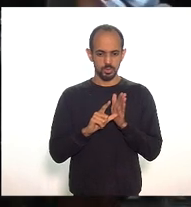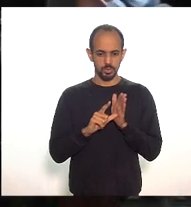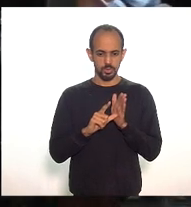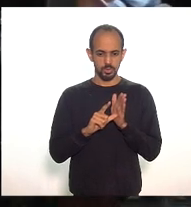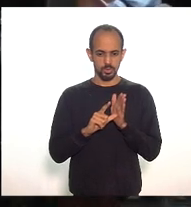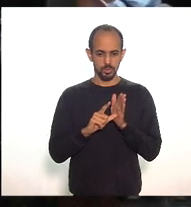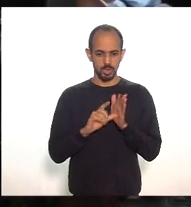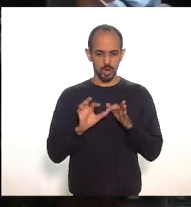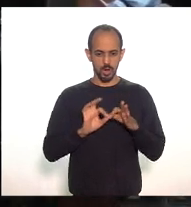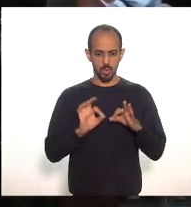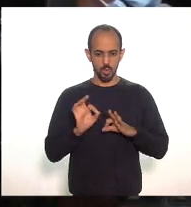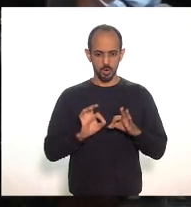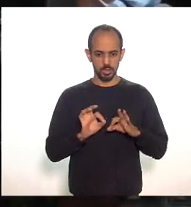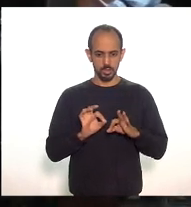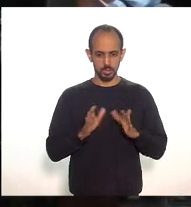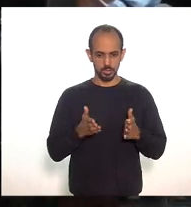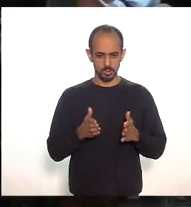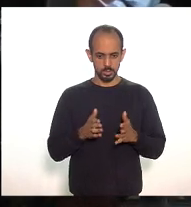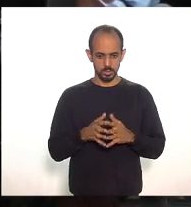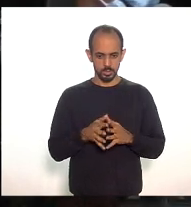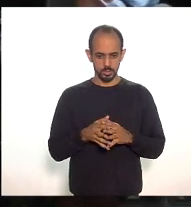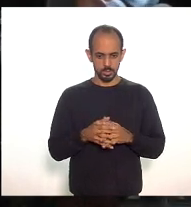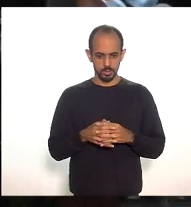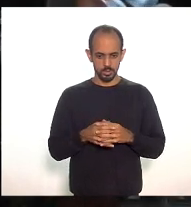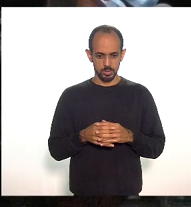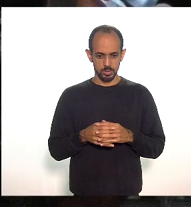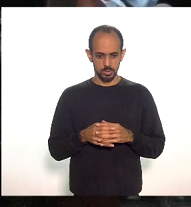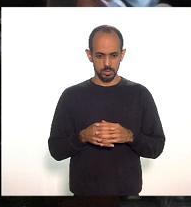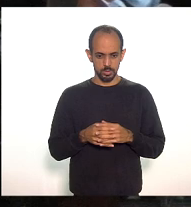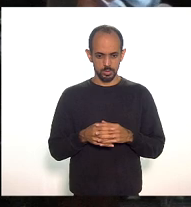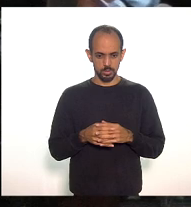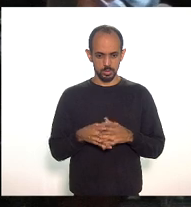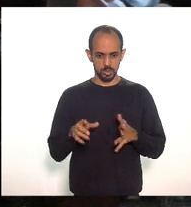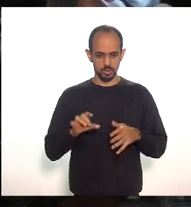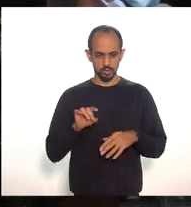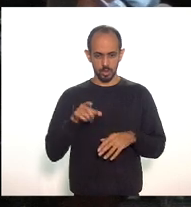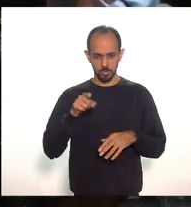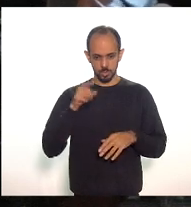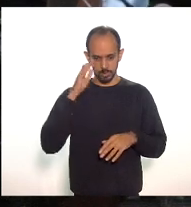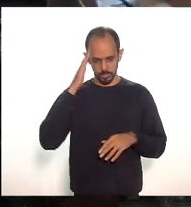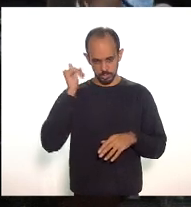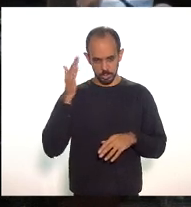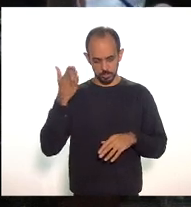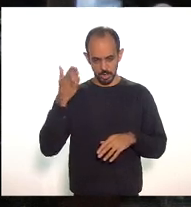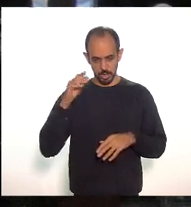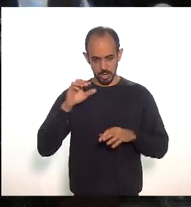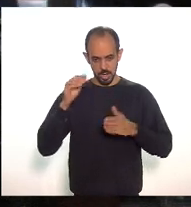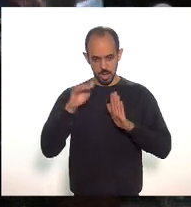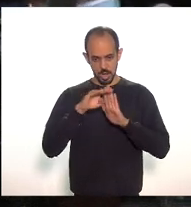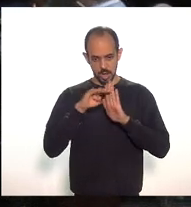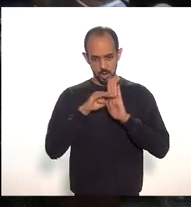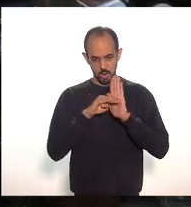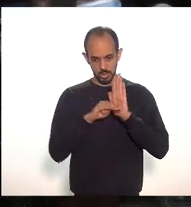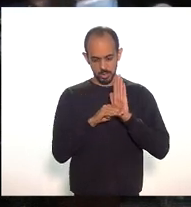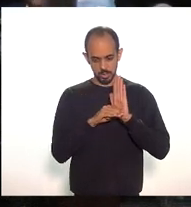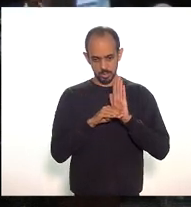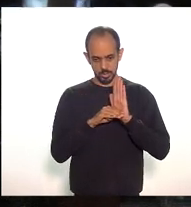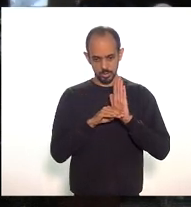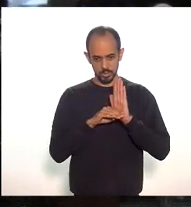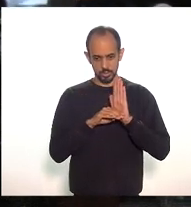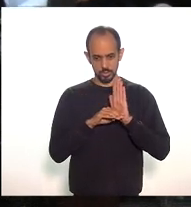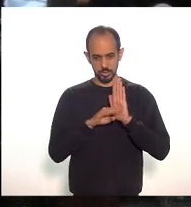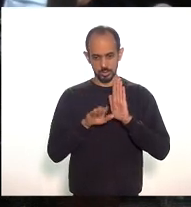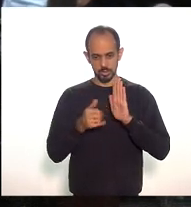a ordem a ordem deputada Não sem problema é só para que a senhora saiba a ordem e os demais também